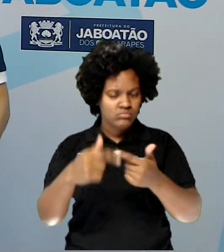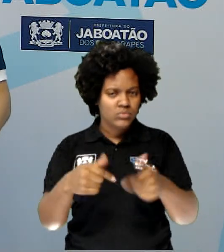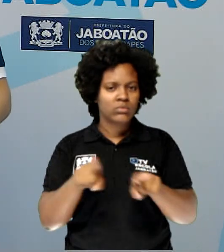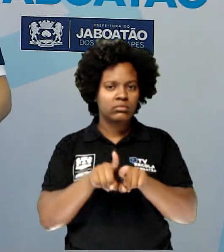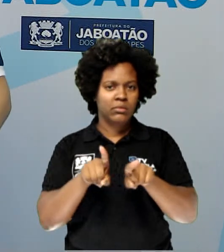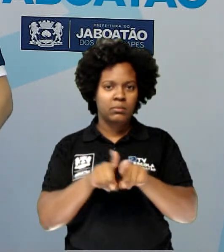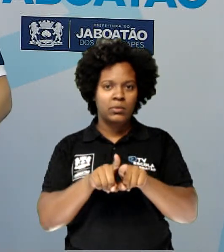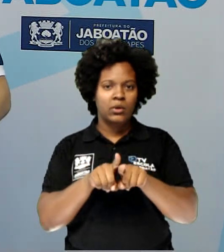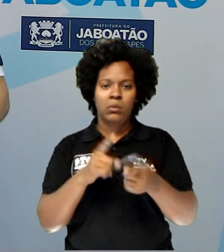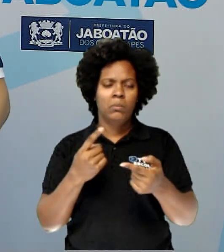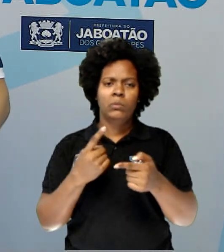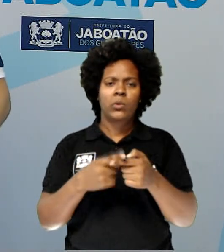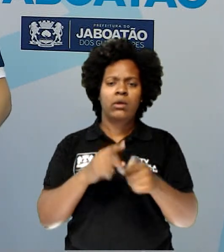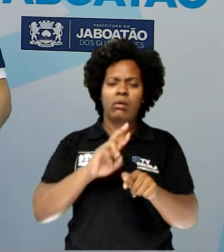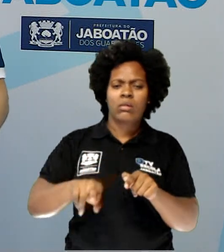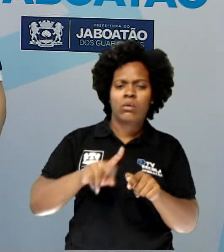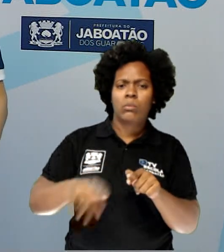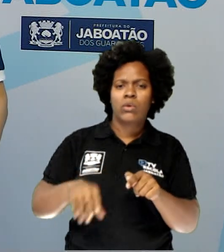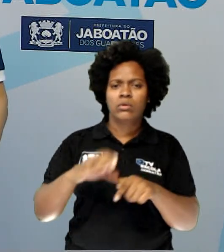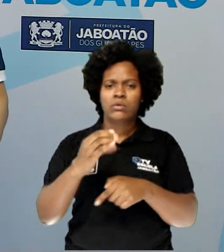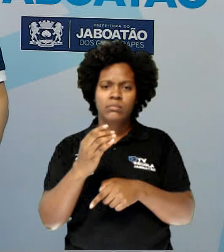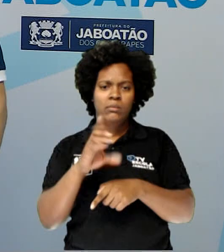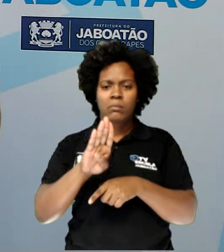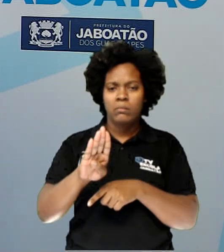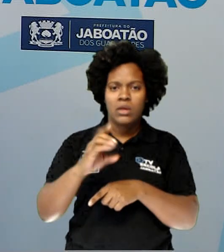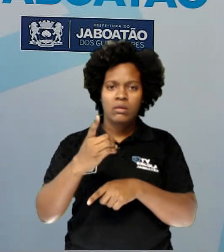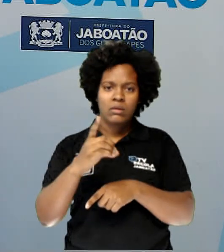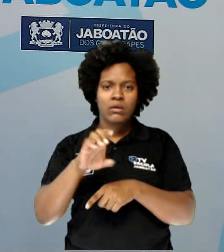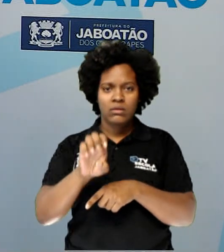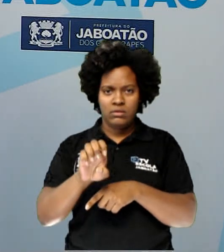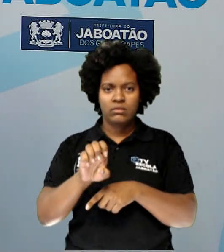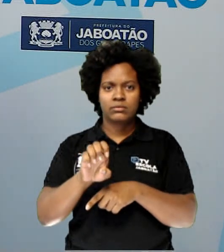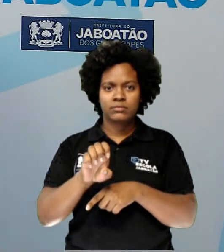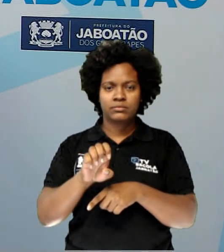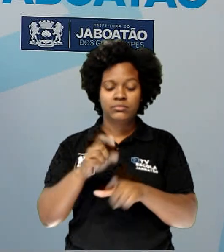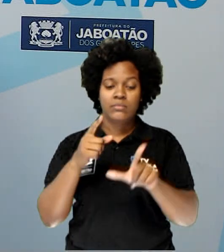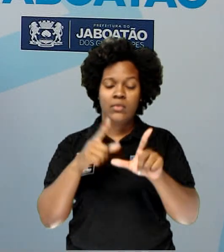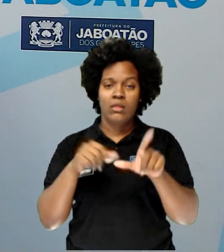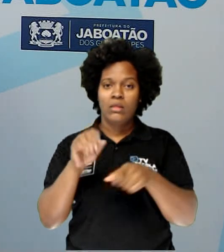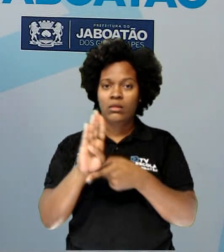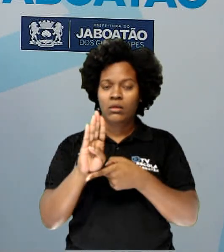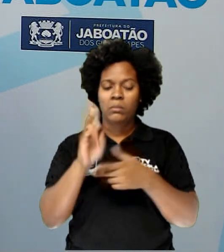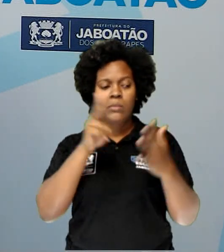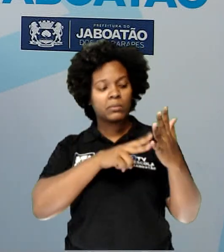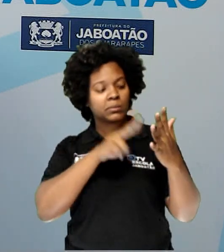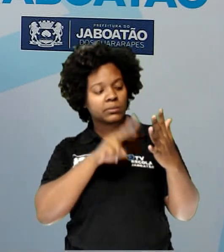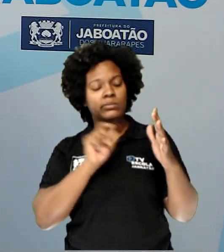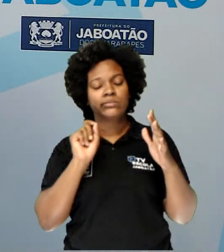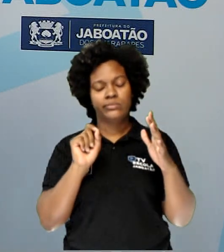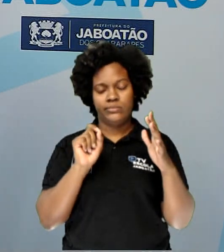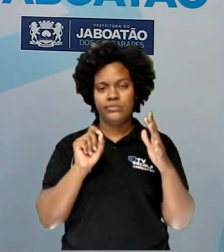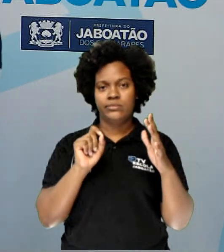podem ser B, C, D e E. Tá? Em B, a gente lê o seguinte: